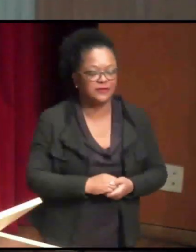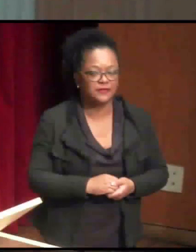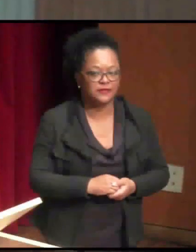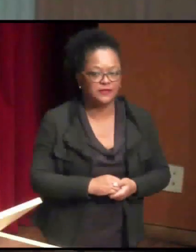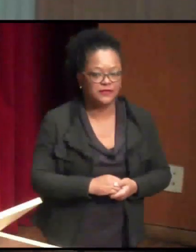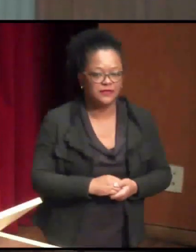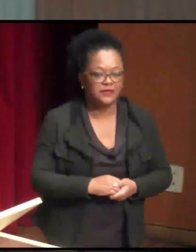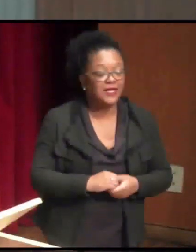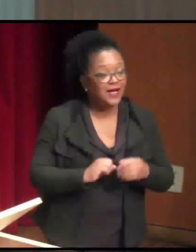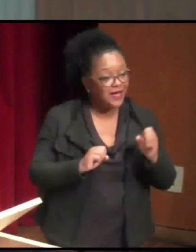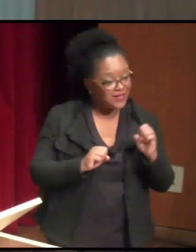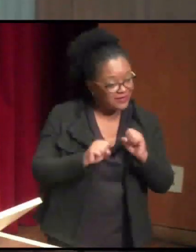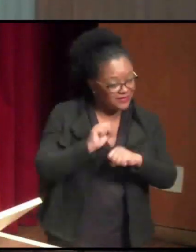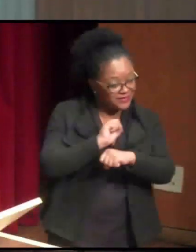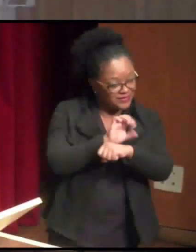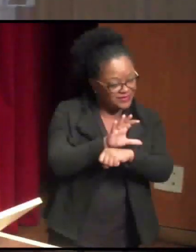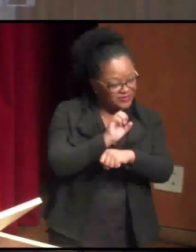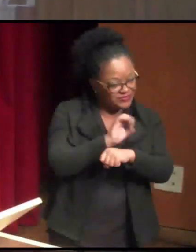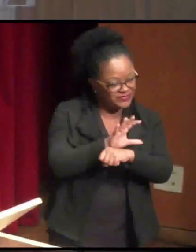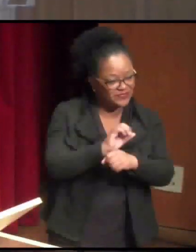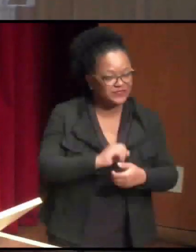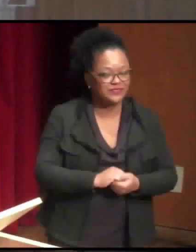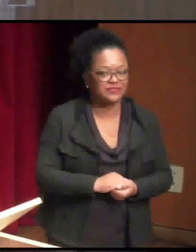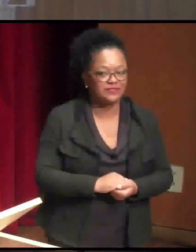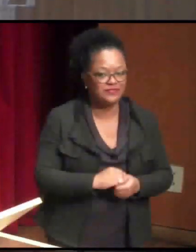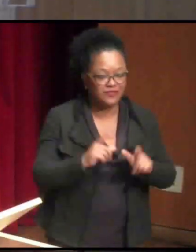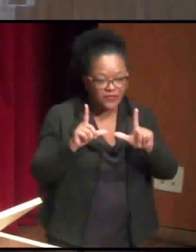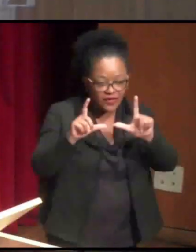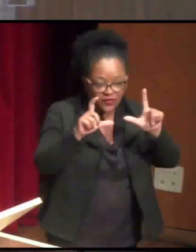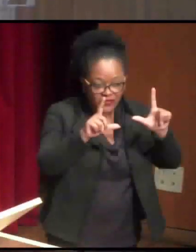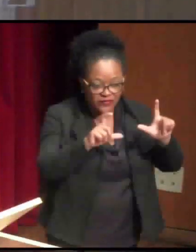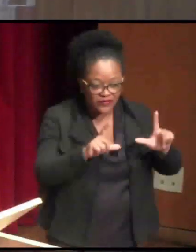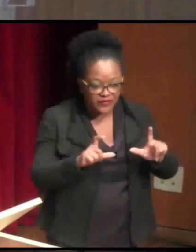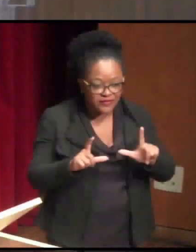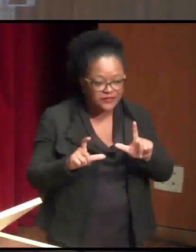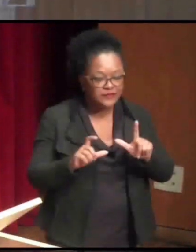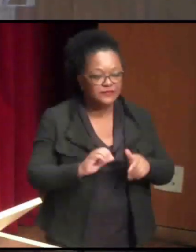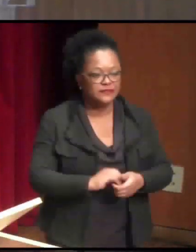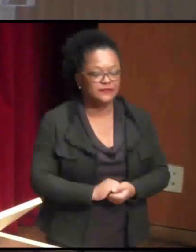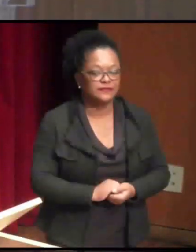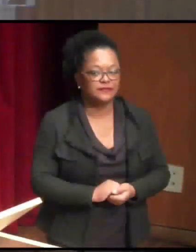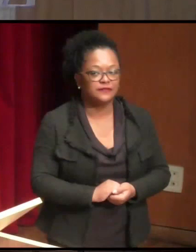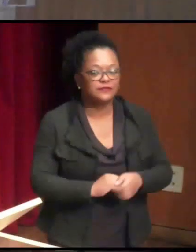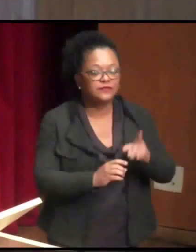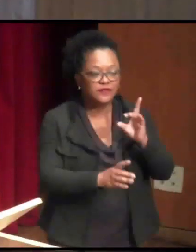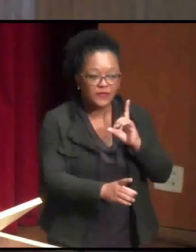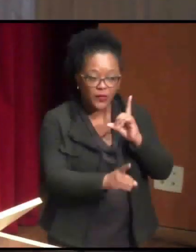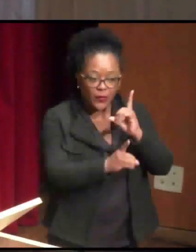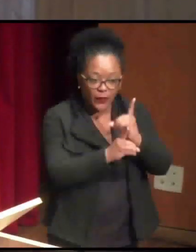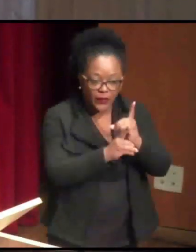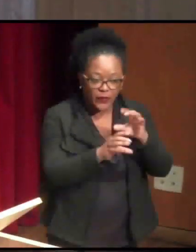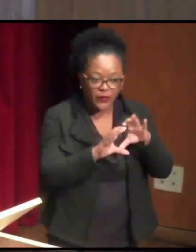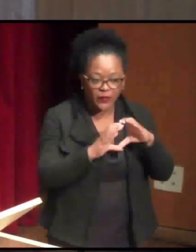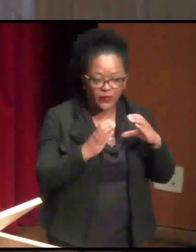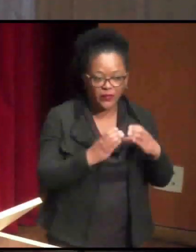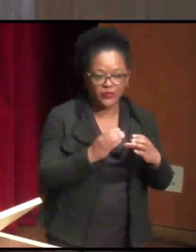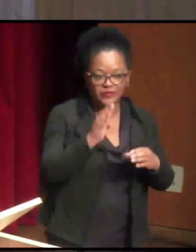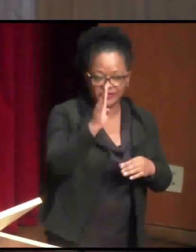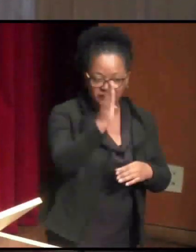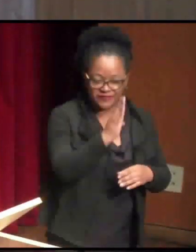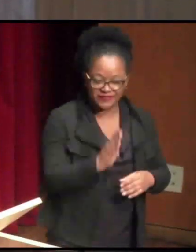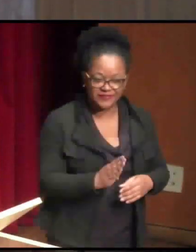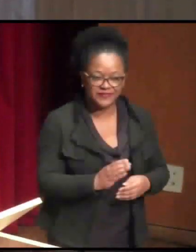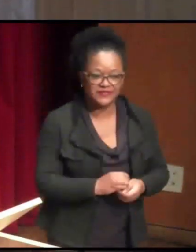Ferrari, tá passando, olha tá que passando bacana. Ali. A gente está passando algumas fotos, tá, no painel do encontro nacional.